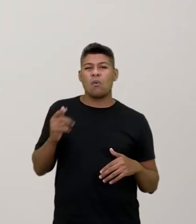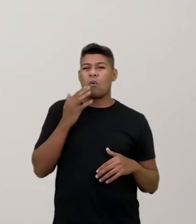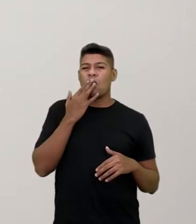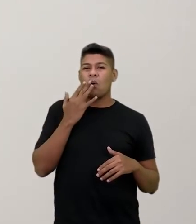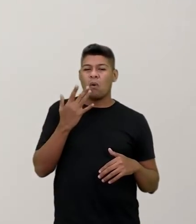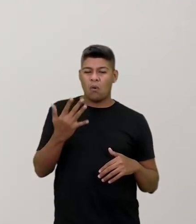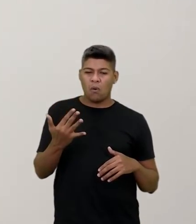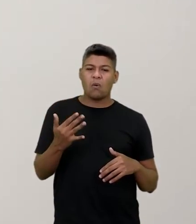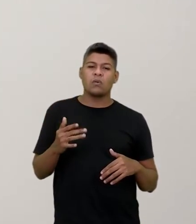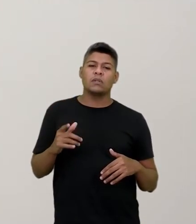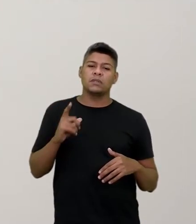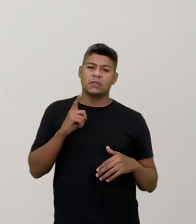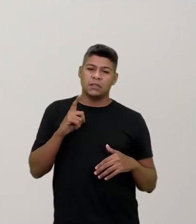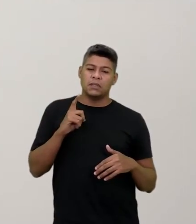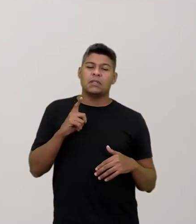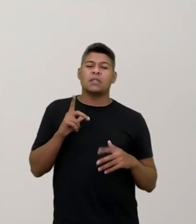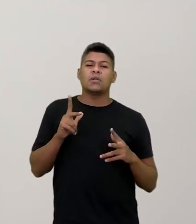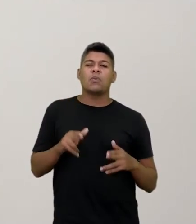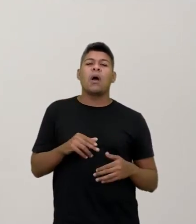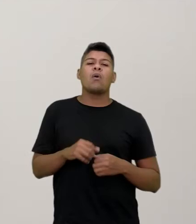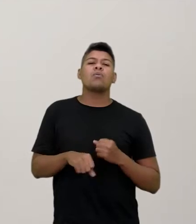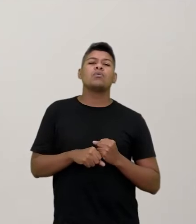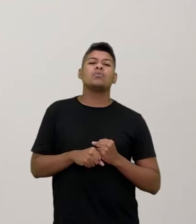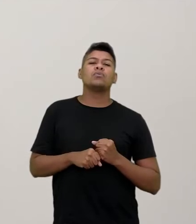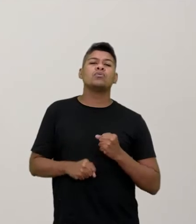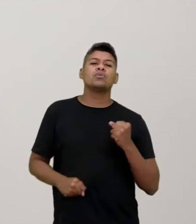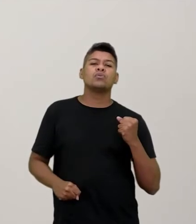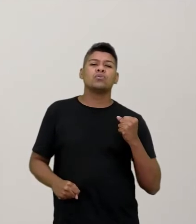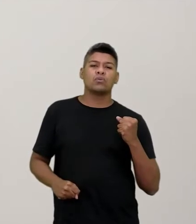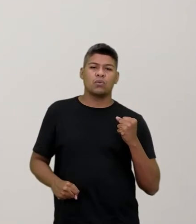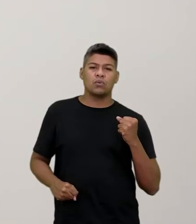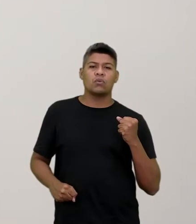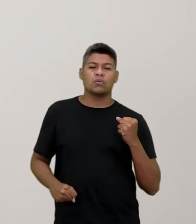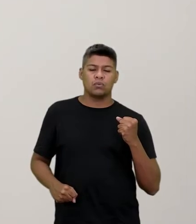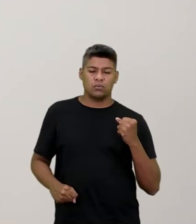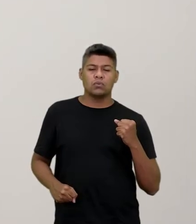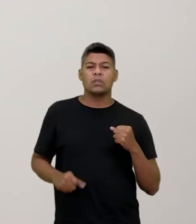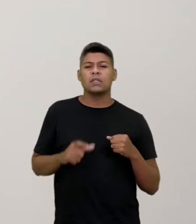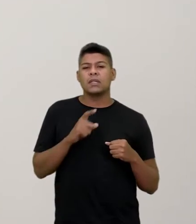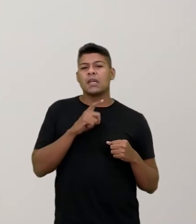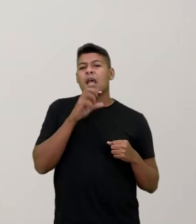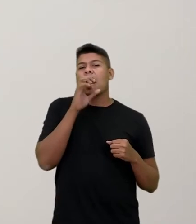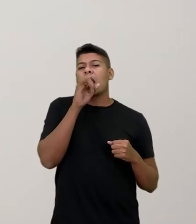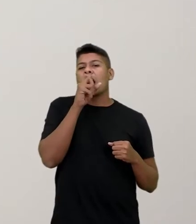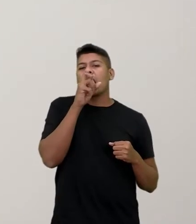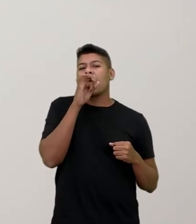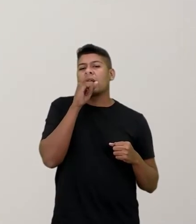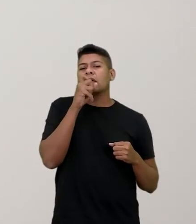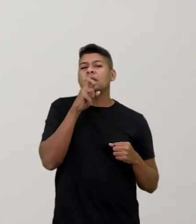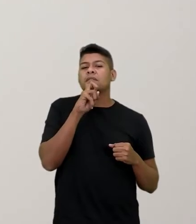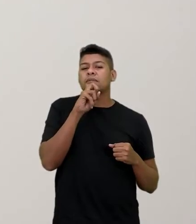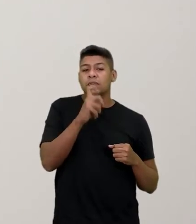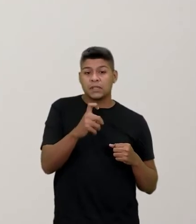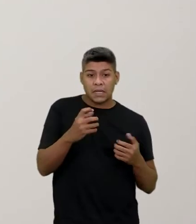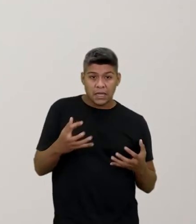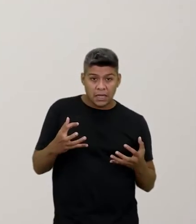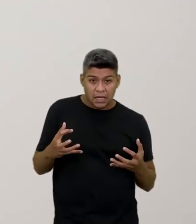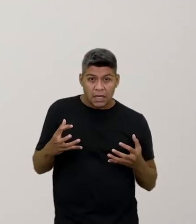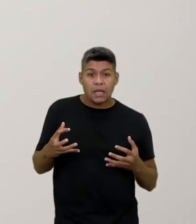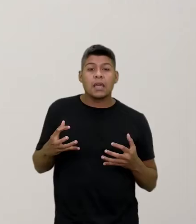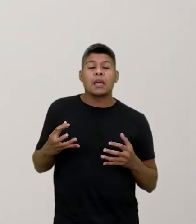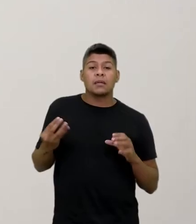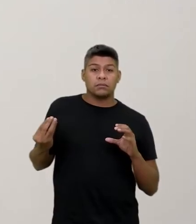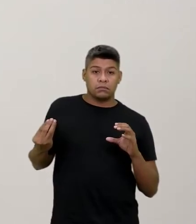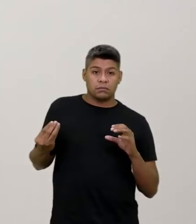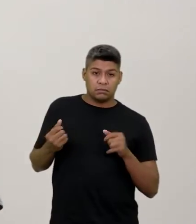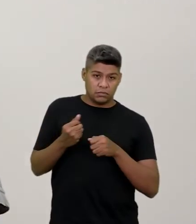o judô, que tem outras faixas também, né? Por exemplo, faixa laranja, verde, que tem lá no judô. Se vocês quiserem contribuir aqui com o que eu